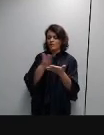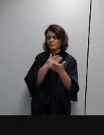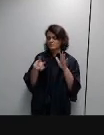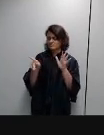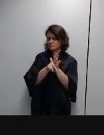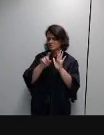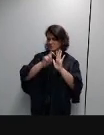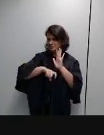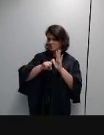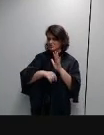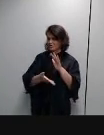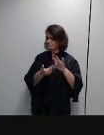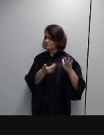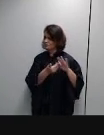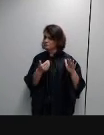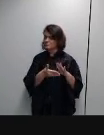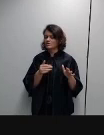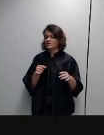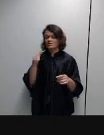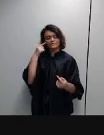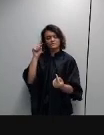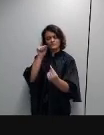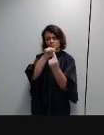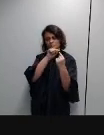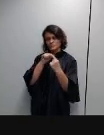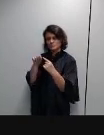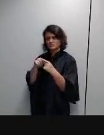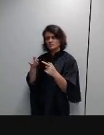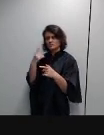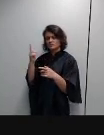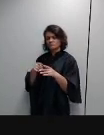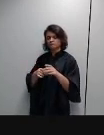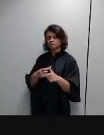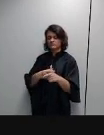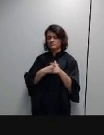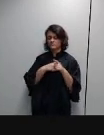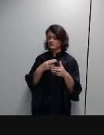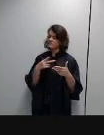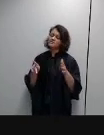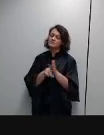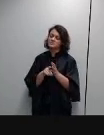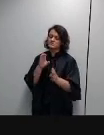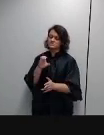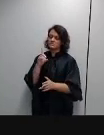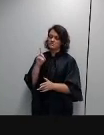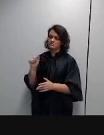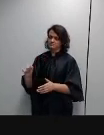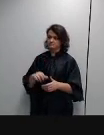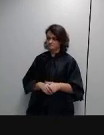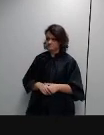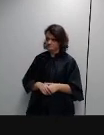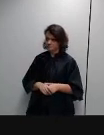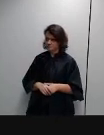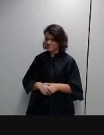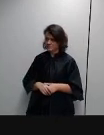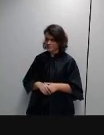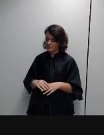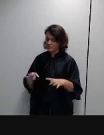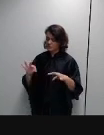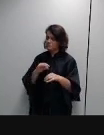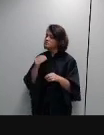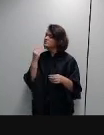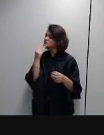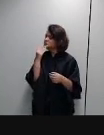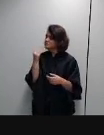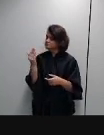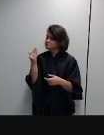apontando os números lá da dívida ativa lá na da CDA e a face requer Então na hora que ela